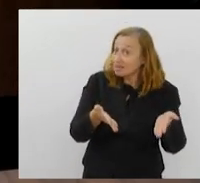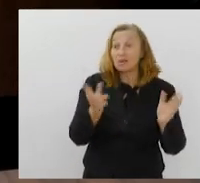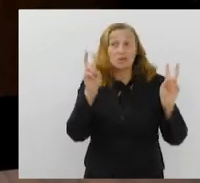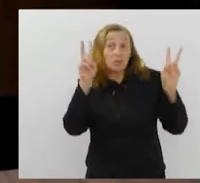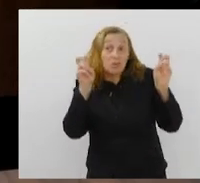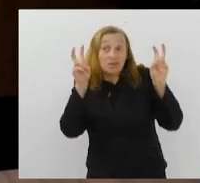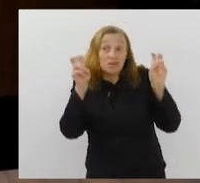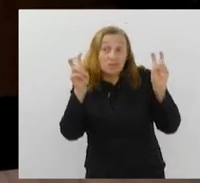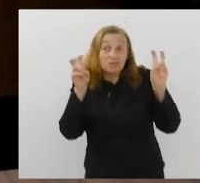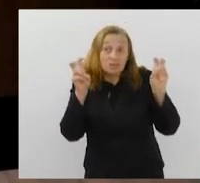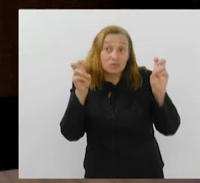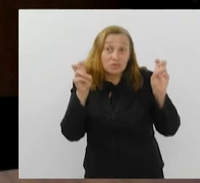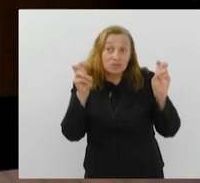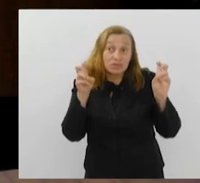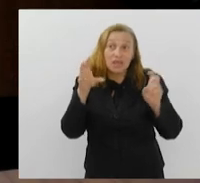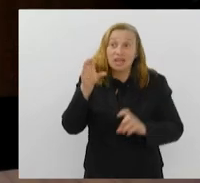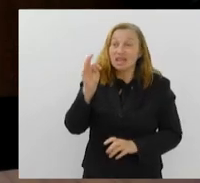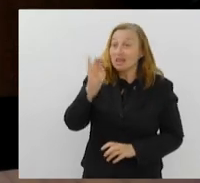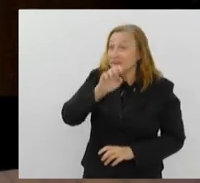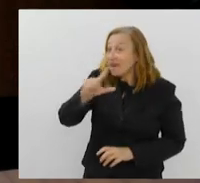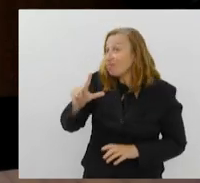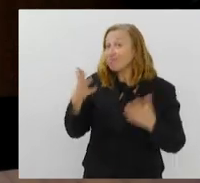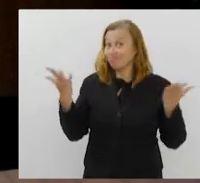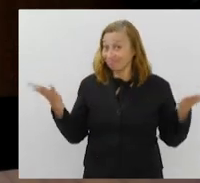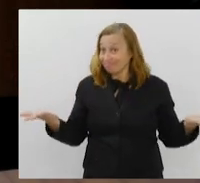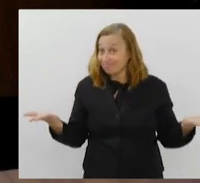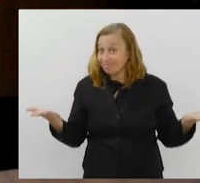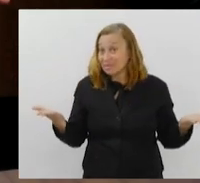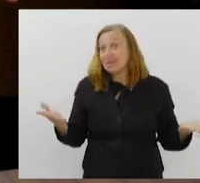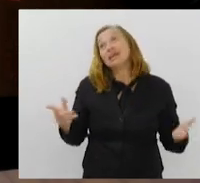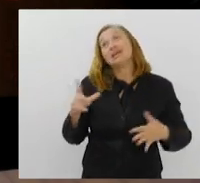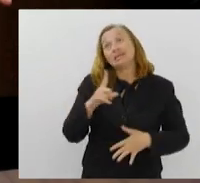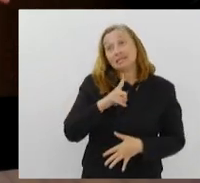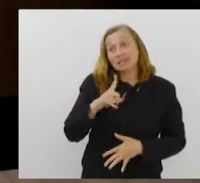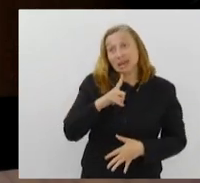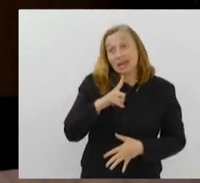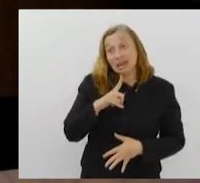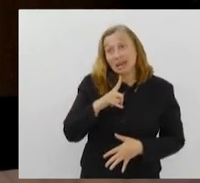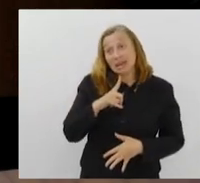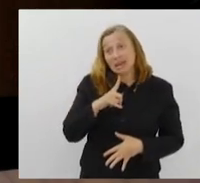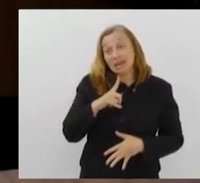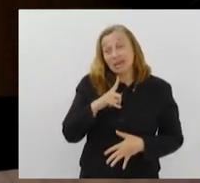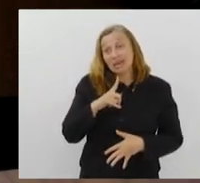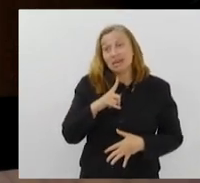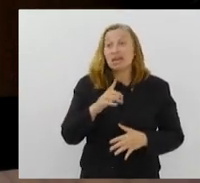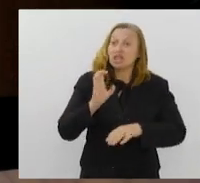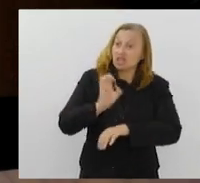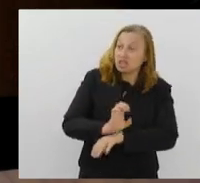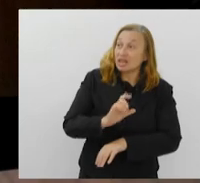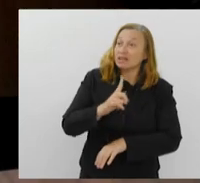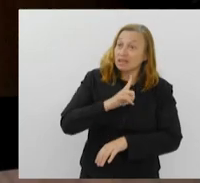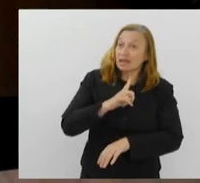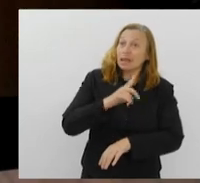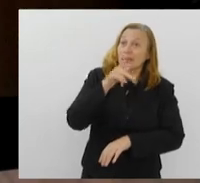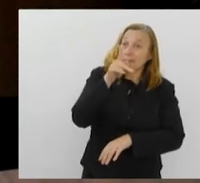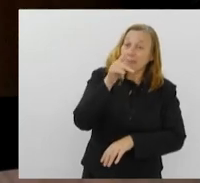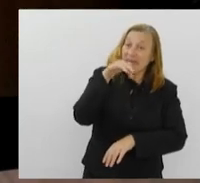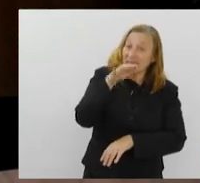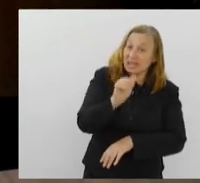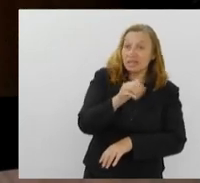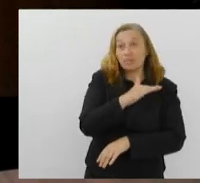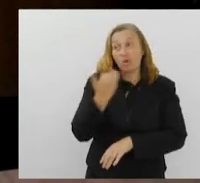questão criminal. Então, tem estado que tem pena de morte, tem outro estado que não